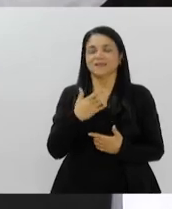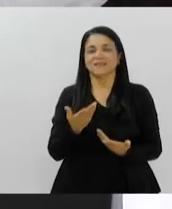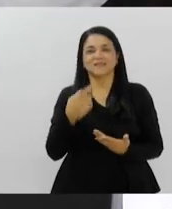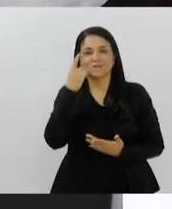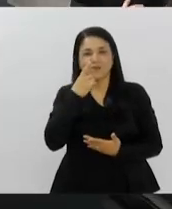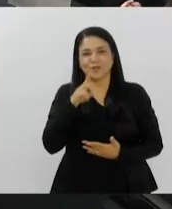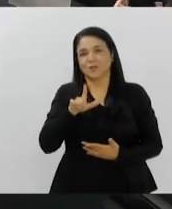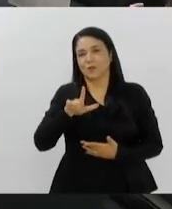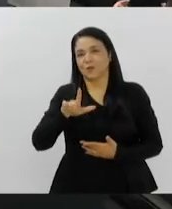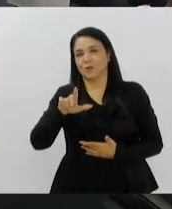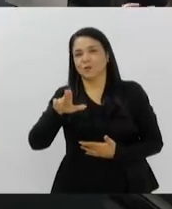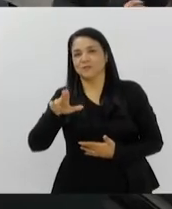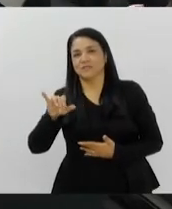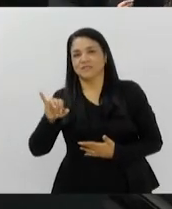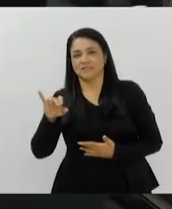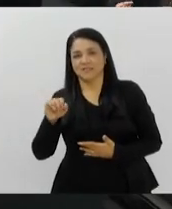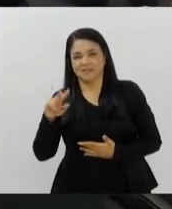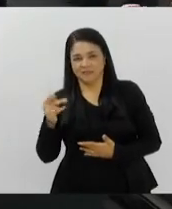Obrigada.